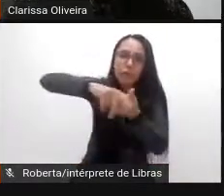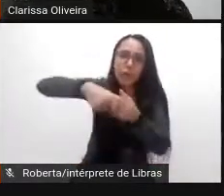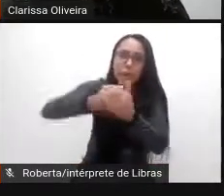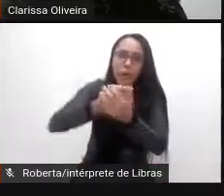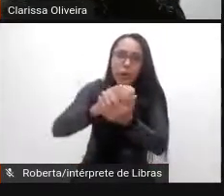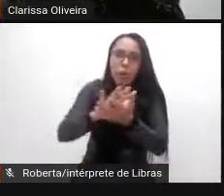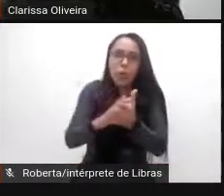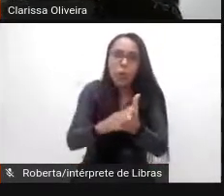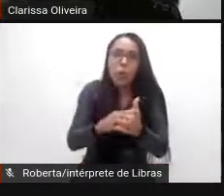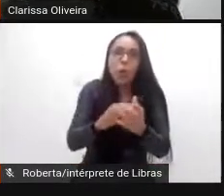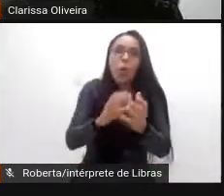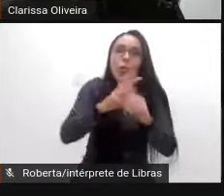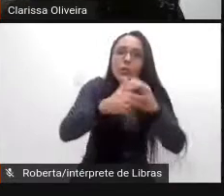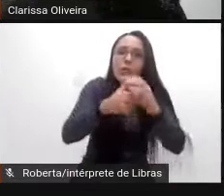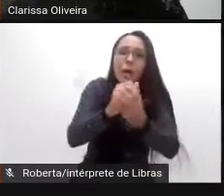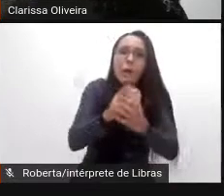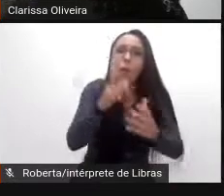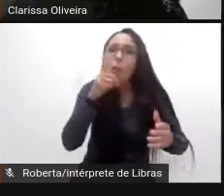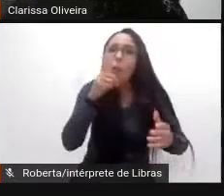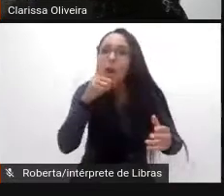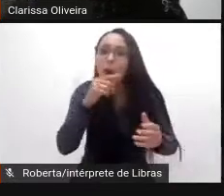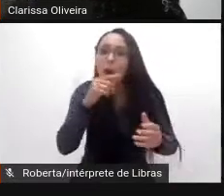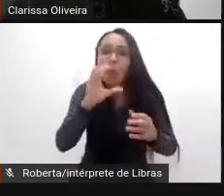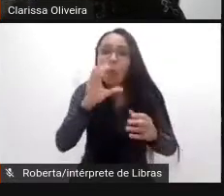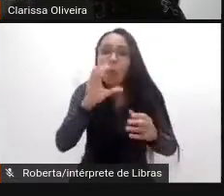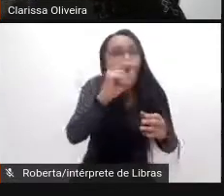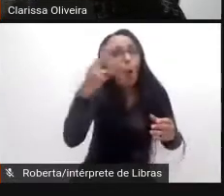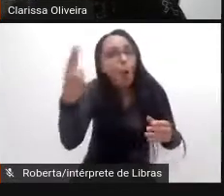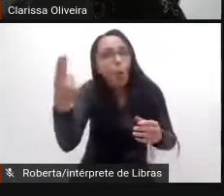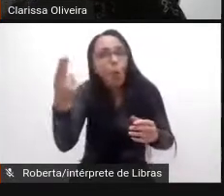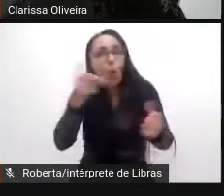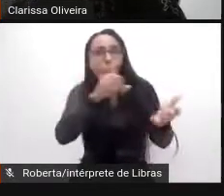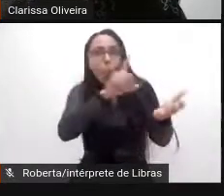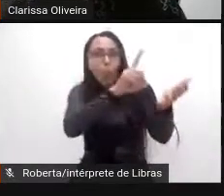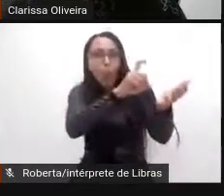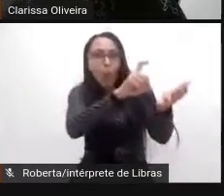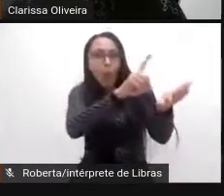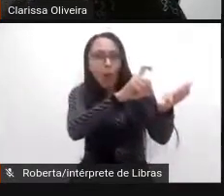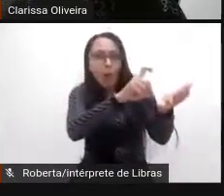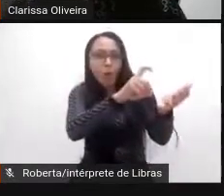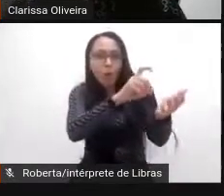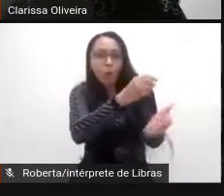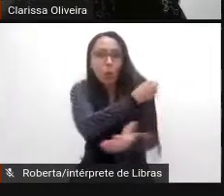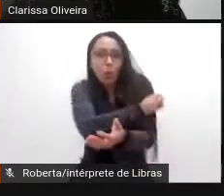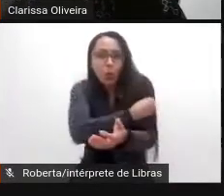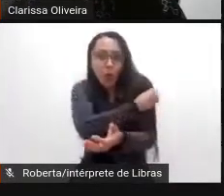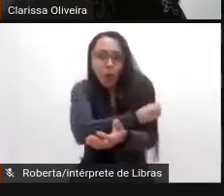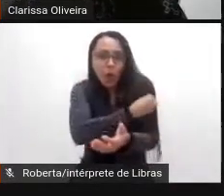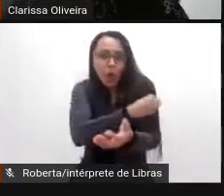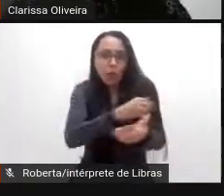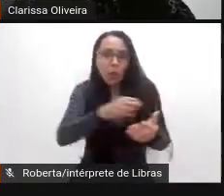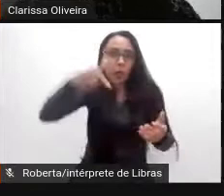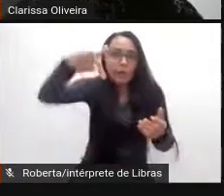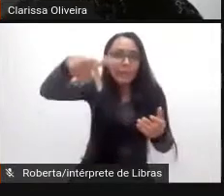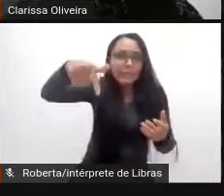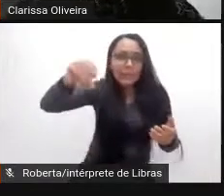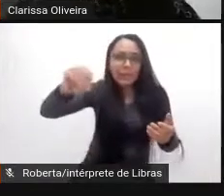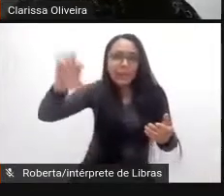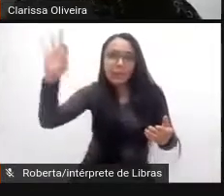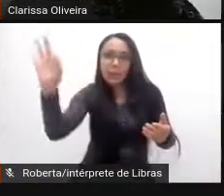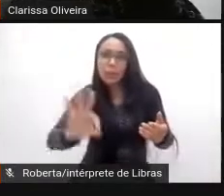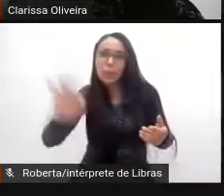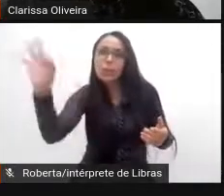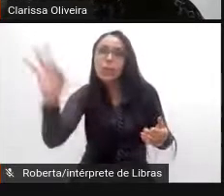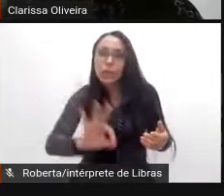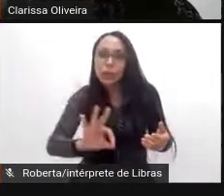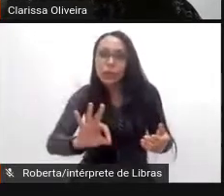sabão ou com a utilização do álcool em gel a 70%. Então, vamos